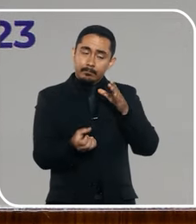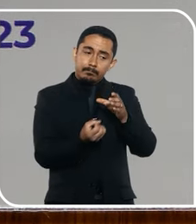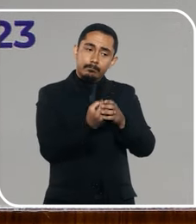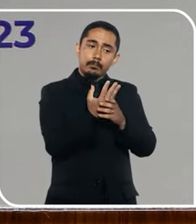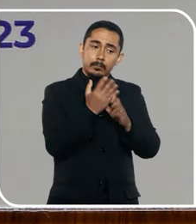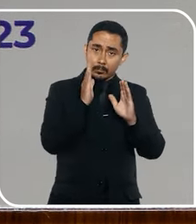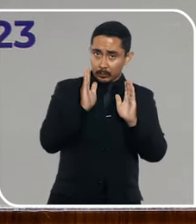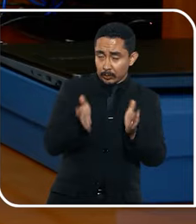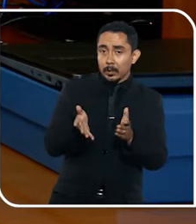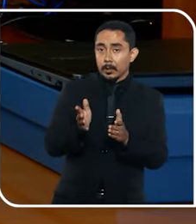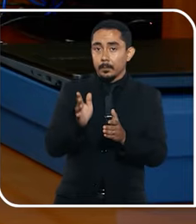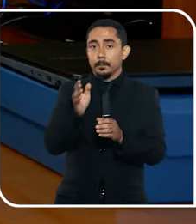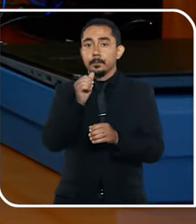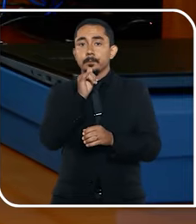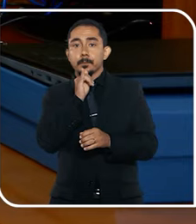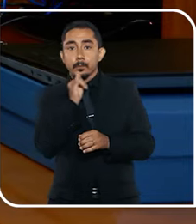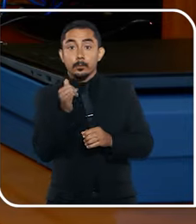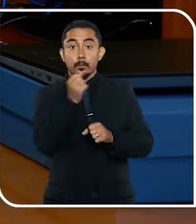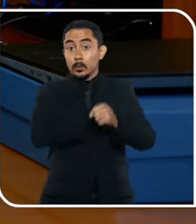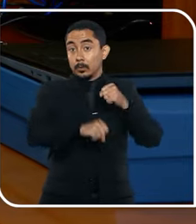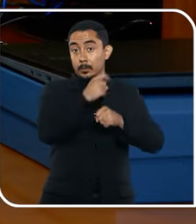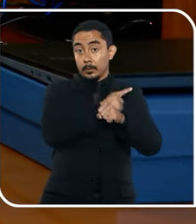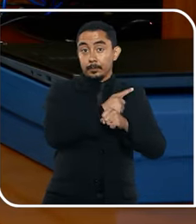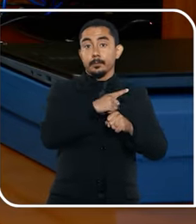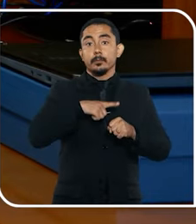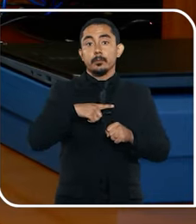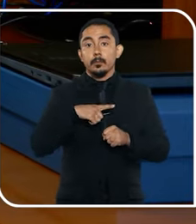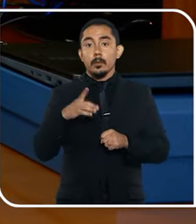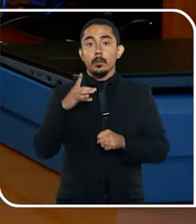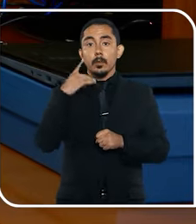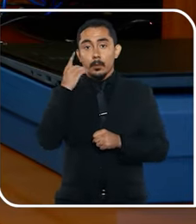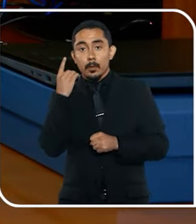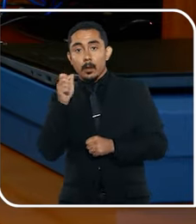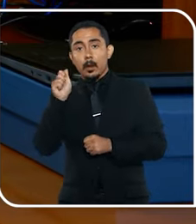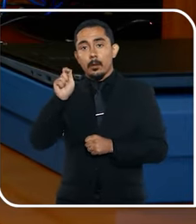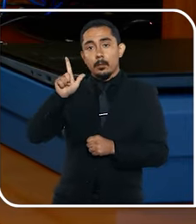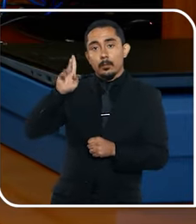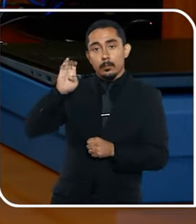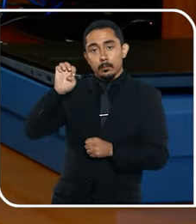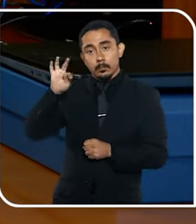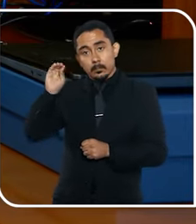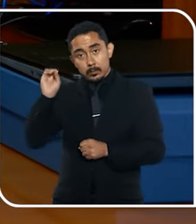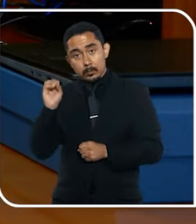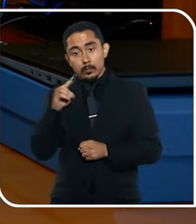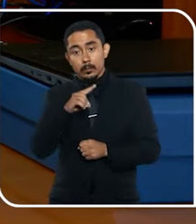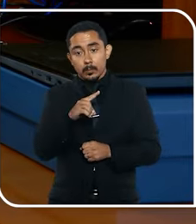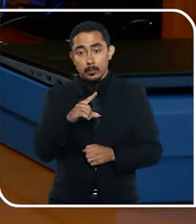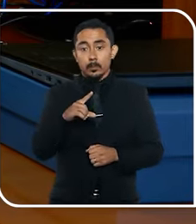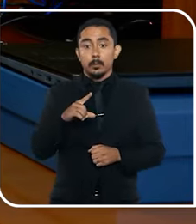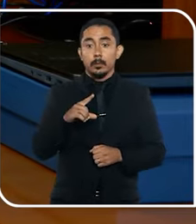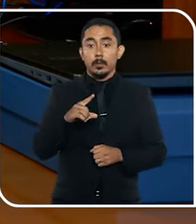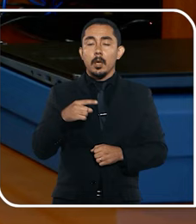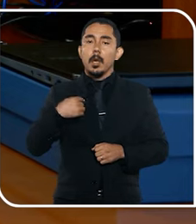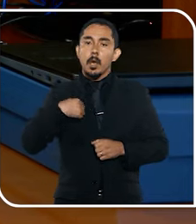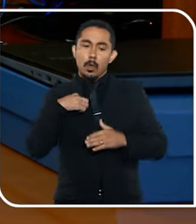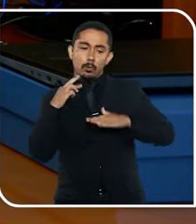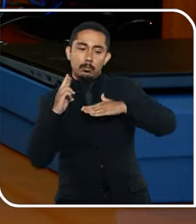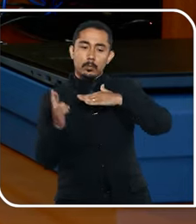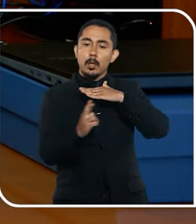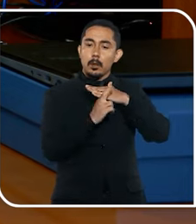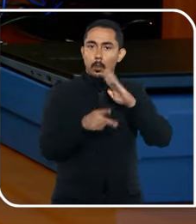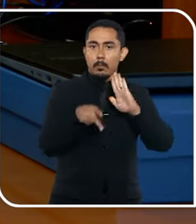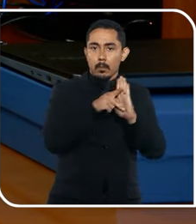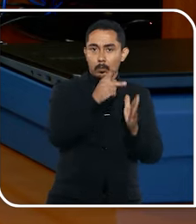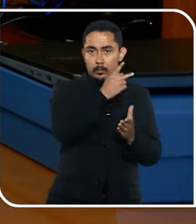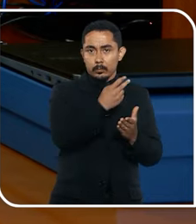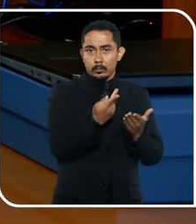legislativas em relação a isso. Uma do ano passado, do deputado Alberto Fraga, avançou mais. Eu me tornei